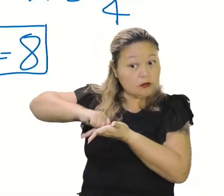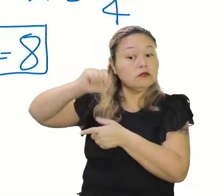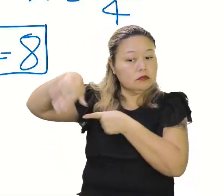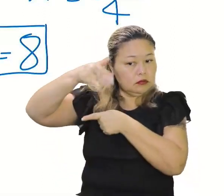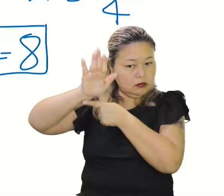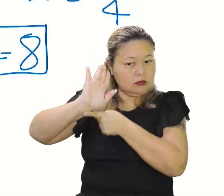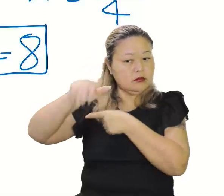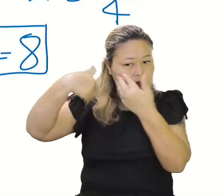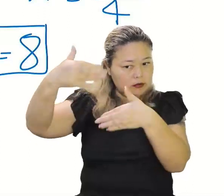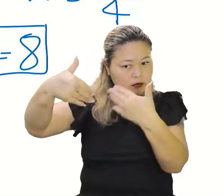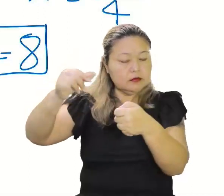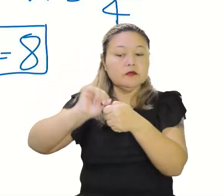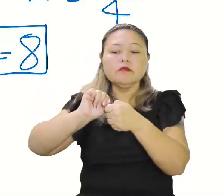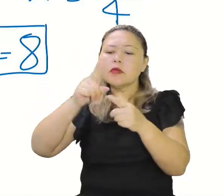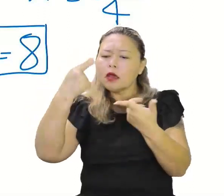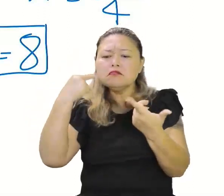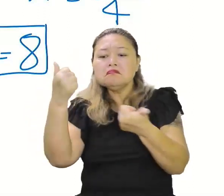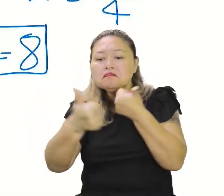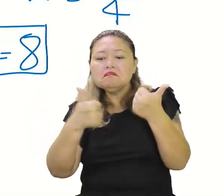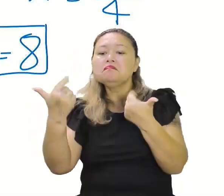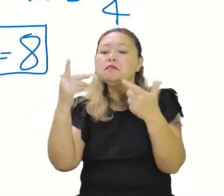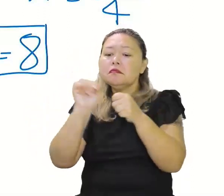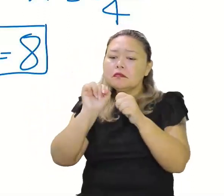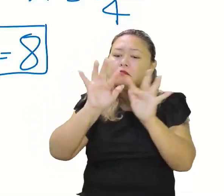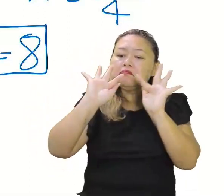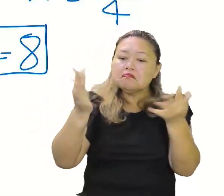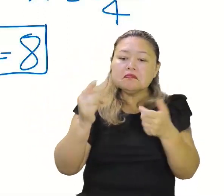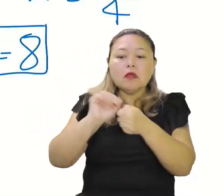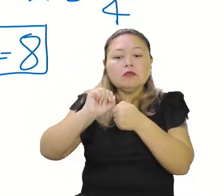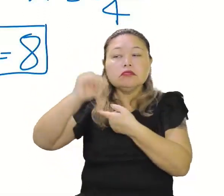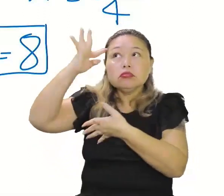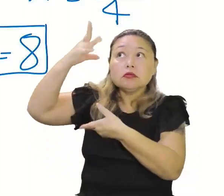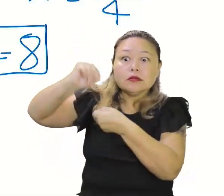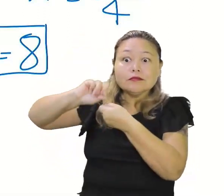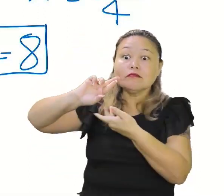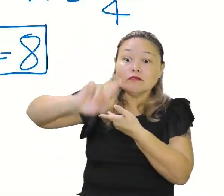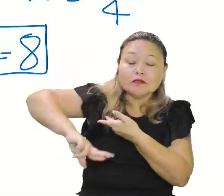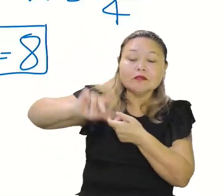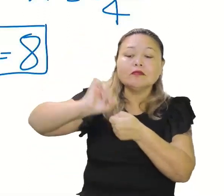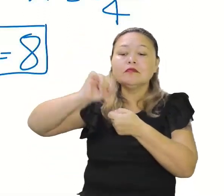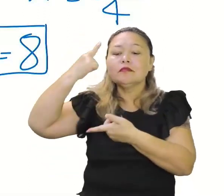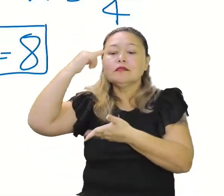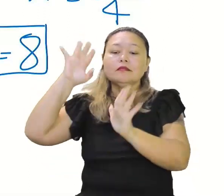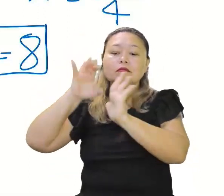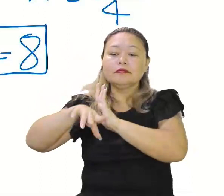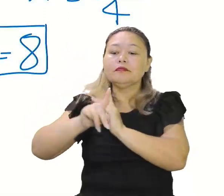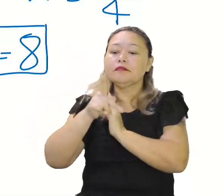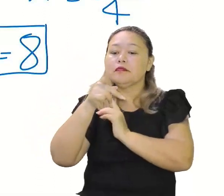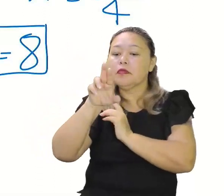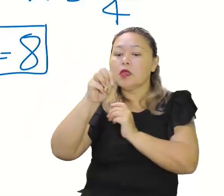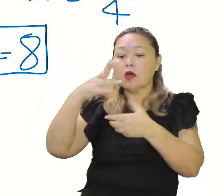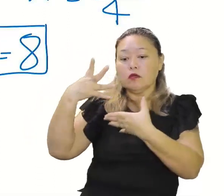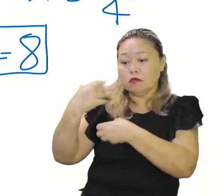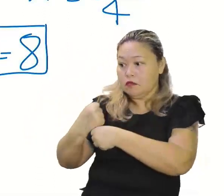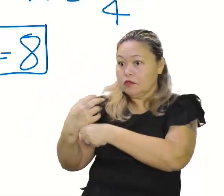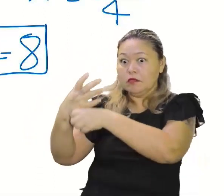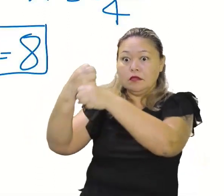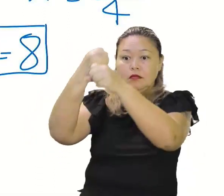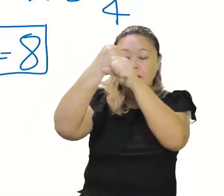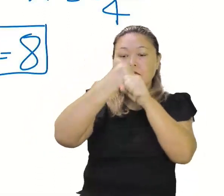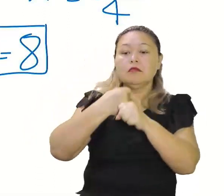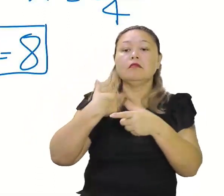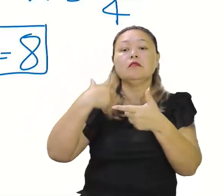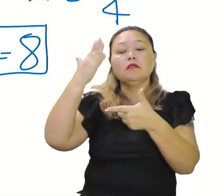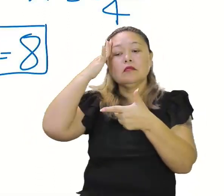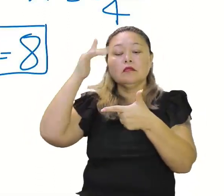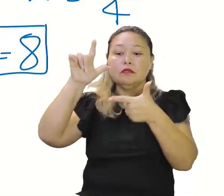muito simples, né? Pelo raciocínio lógico também fazia, não precisava. Você sabendo o conceito de perímetro, né? Que é a soma de todos os lados. Sabendo que um